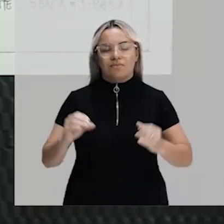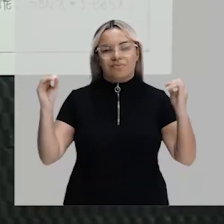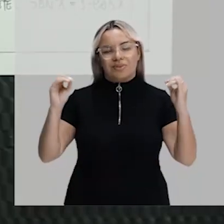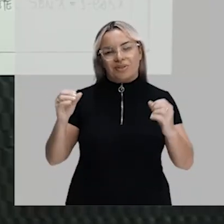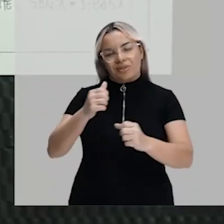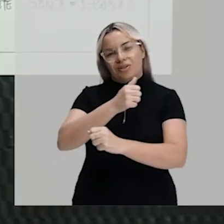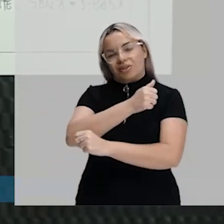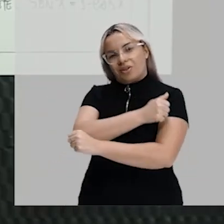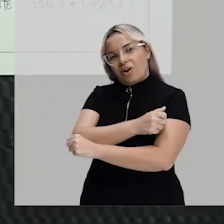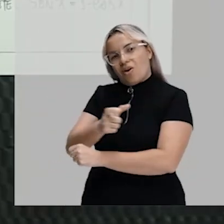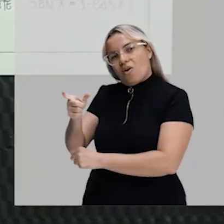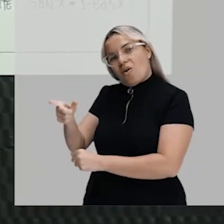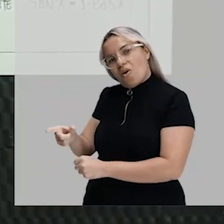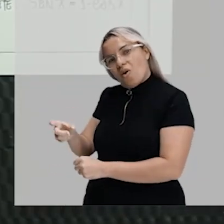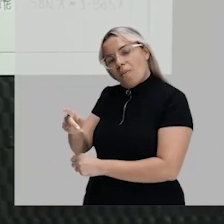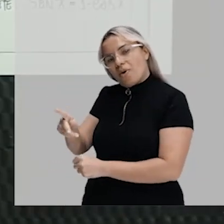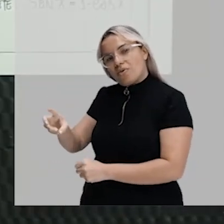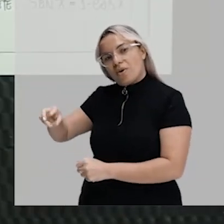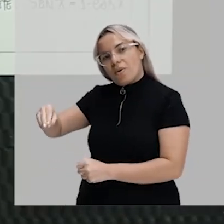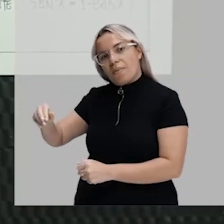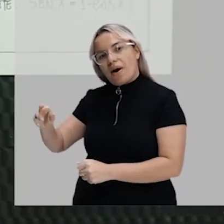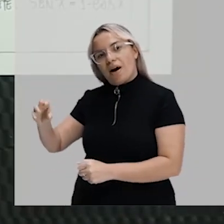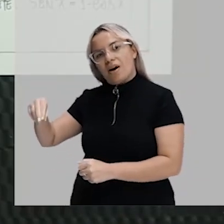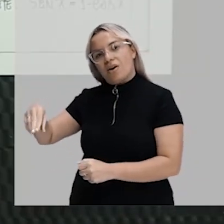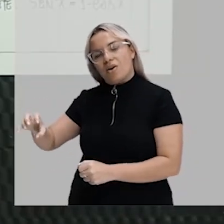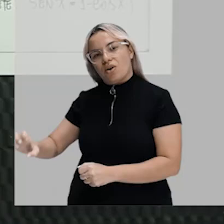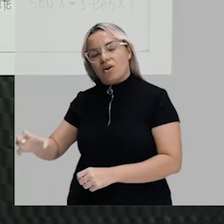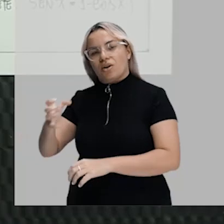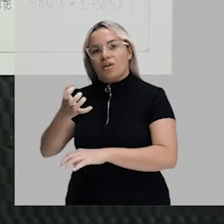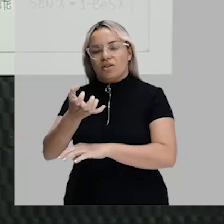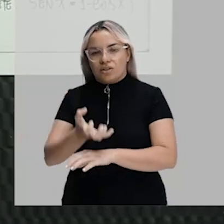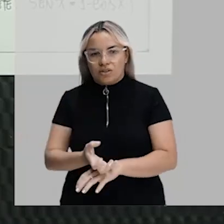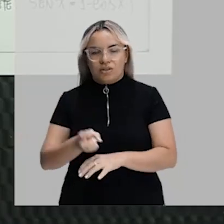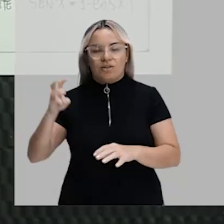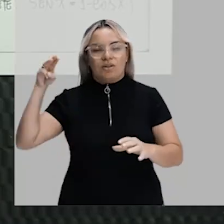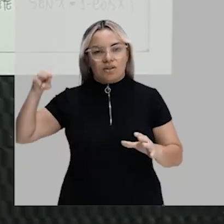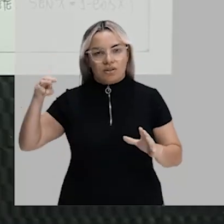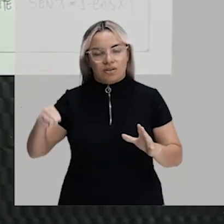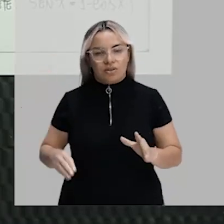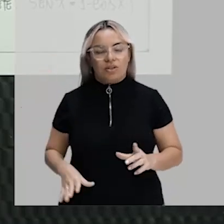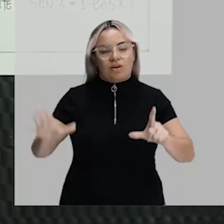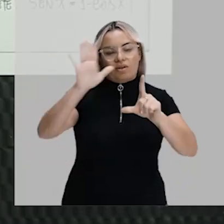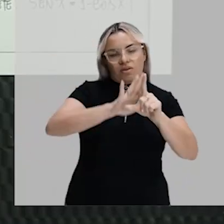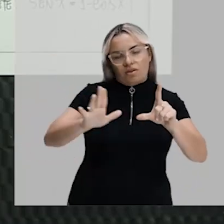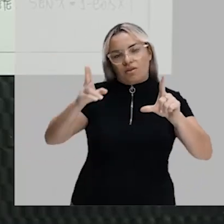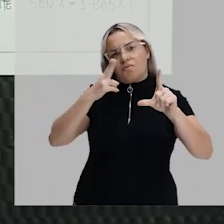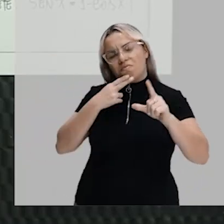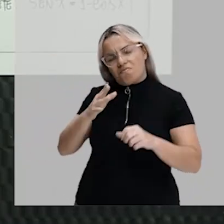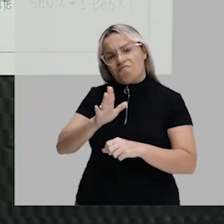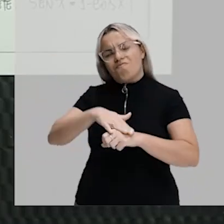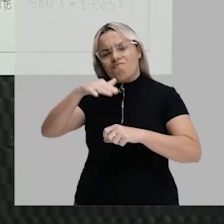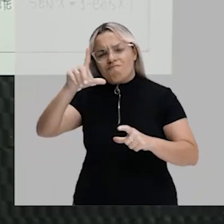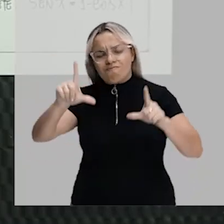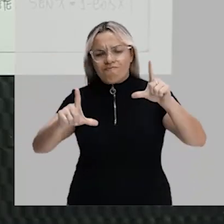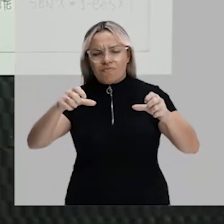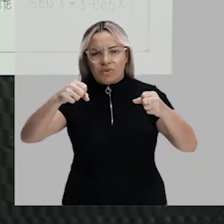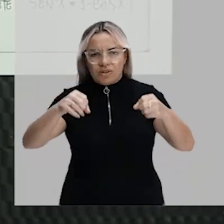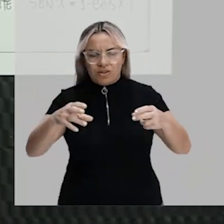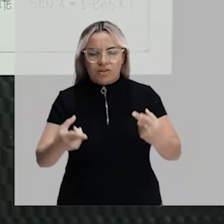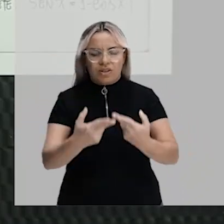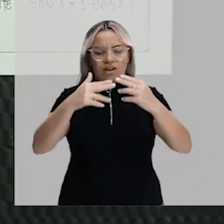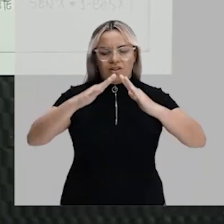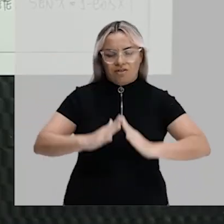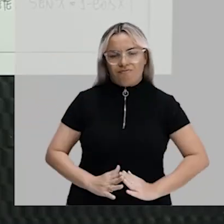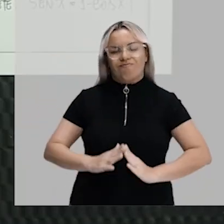Olá pessoal aqui é o professor Maron Beckman professor de matemática da plataforma Gonçalves Dias mais uma vez com vocês aqui na TV Educação programa